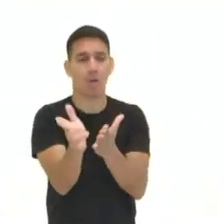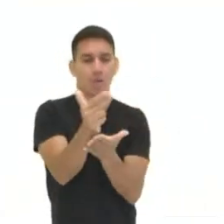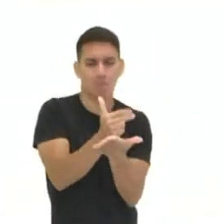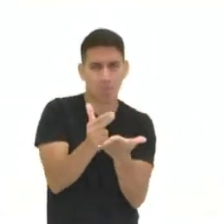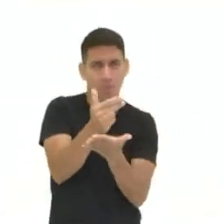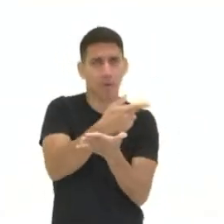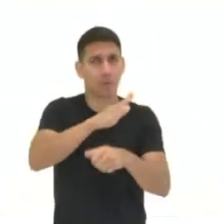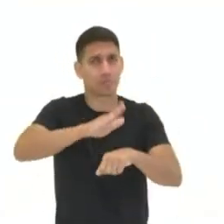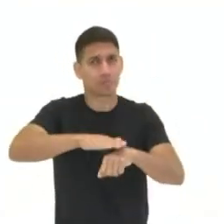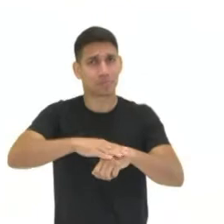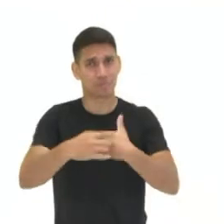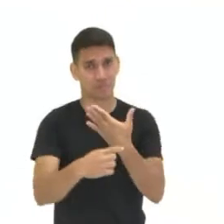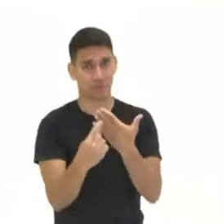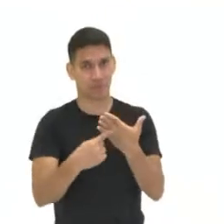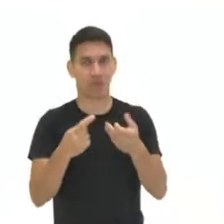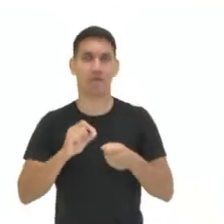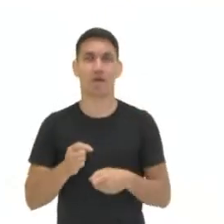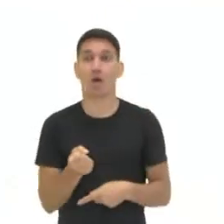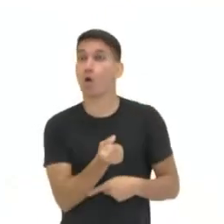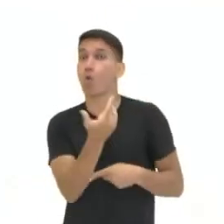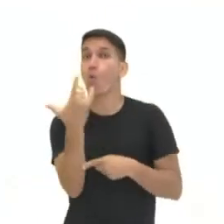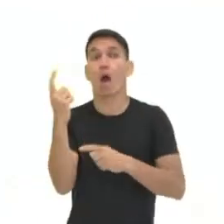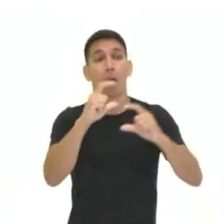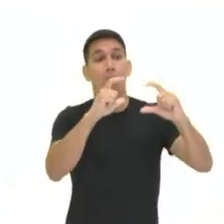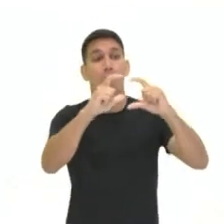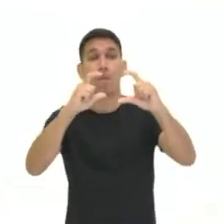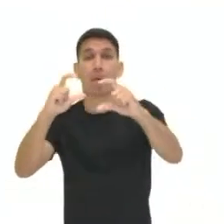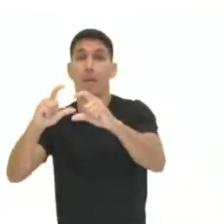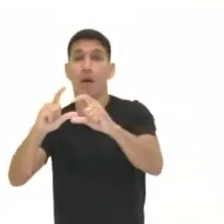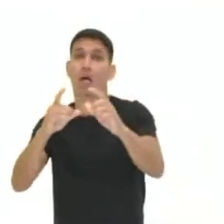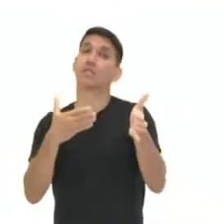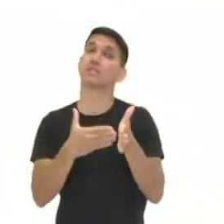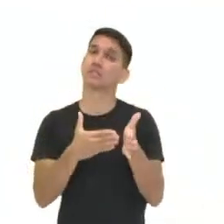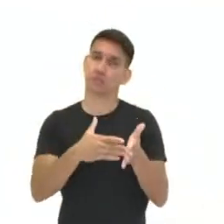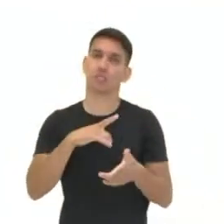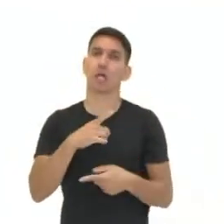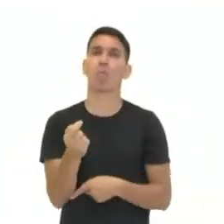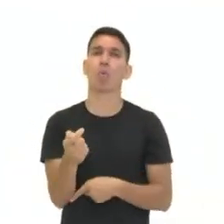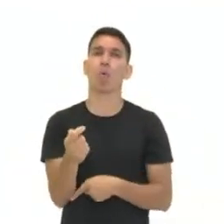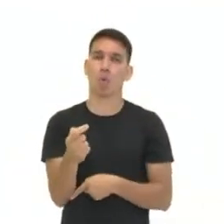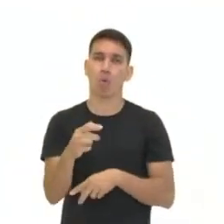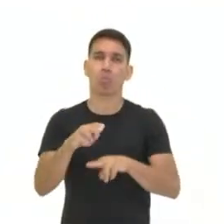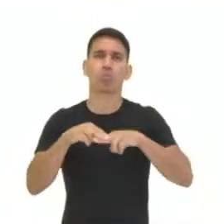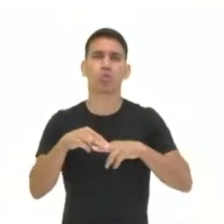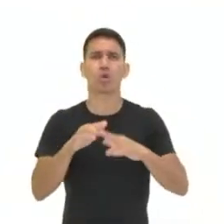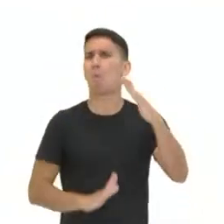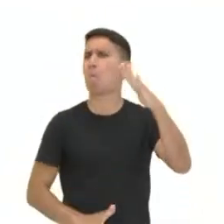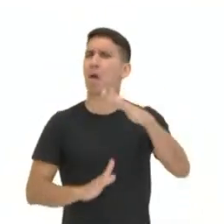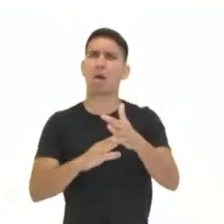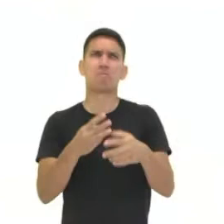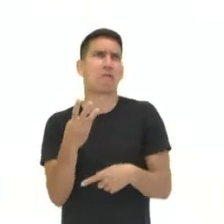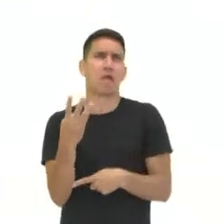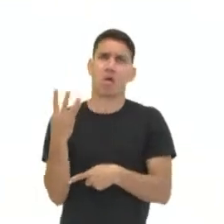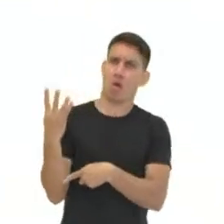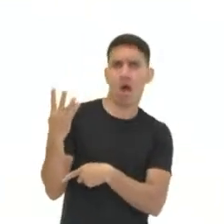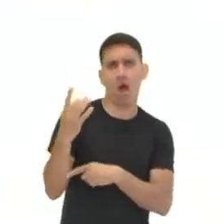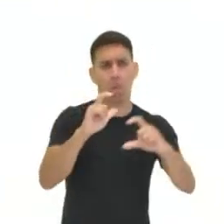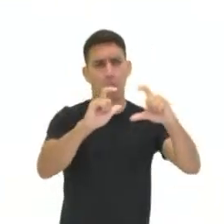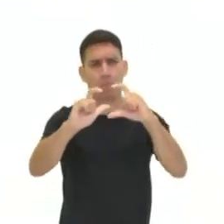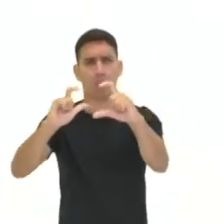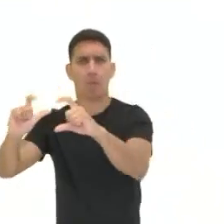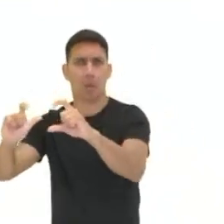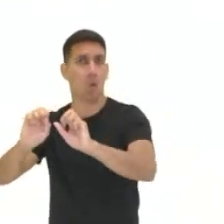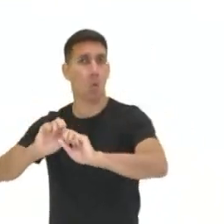ilustradores. A quantidade de quadrinhos é limitada, então na tirinha a gente tem às vezes no máximo 3, 4